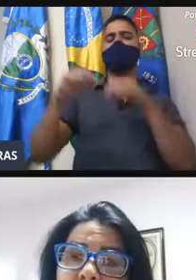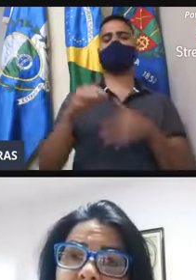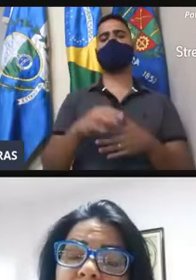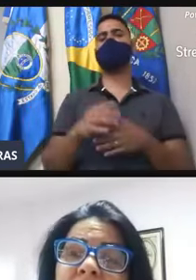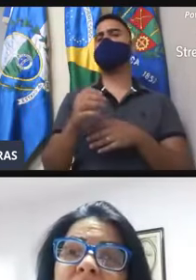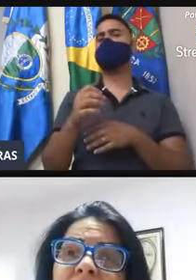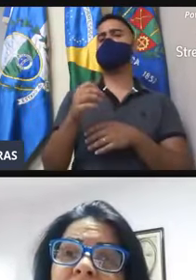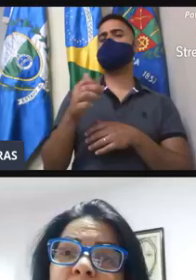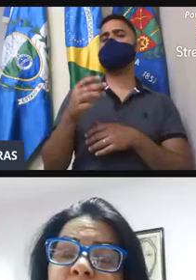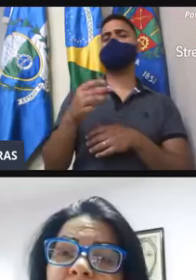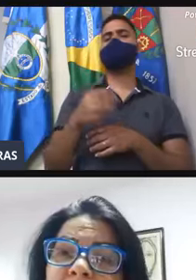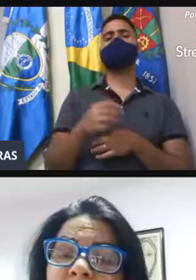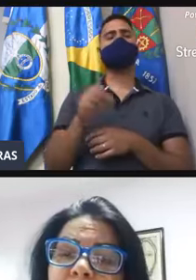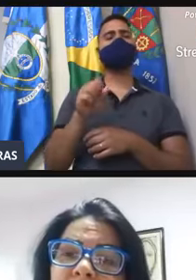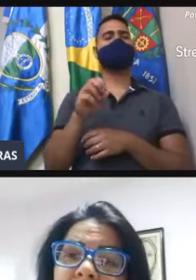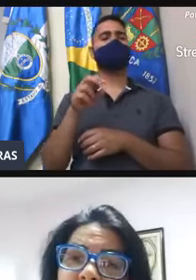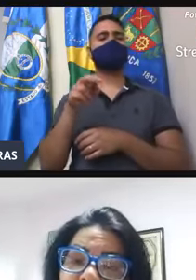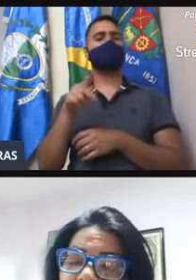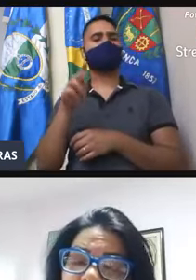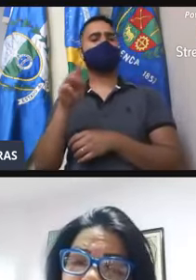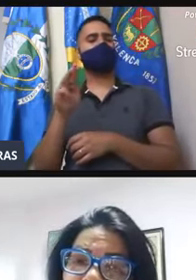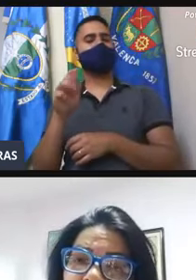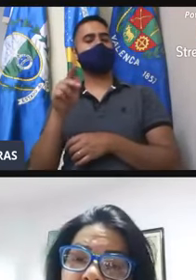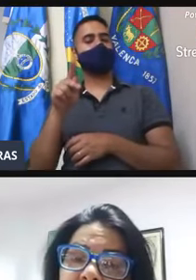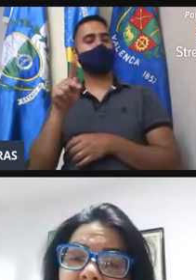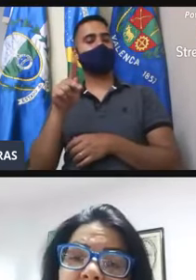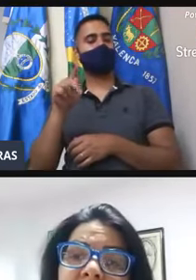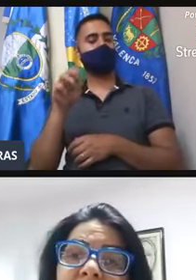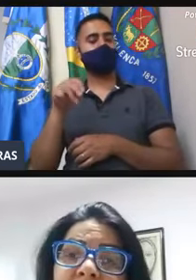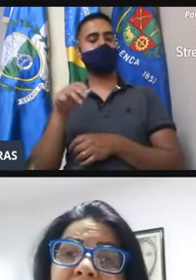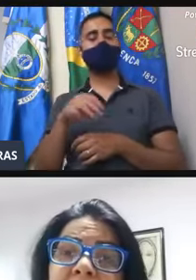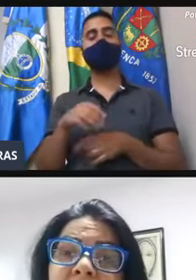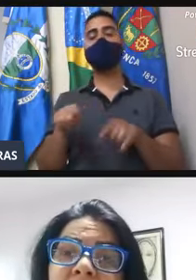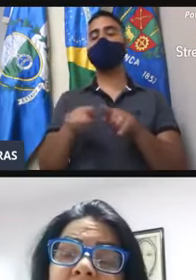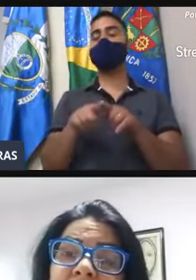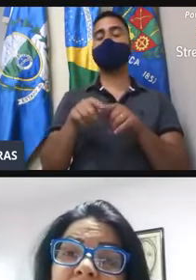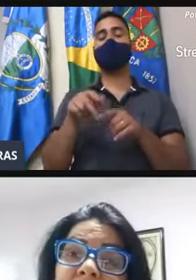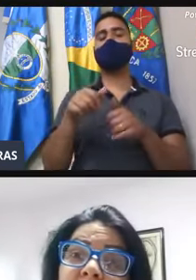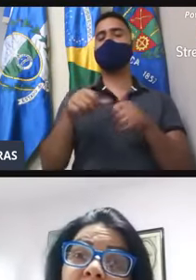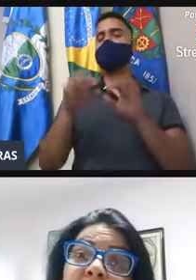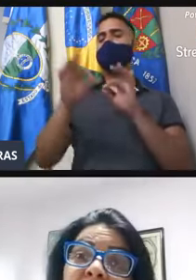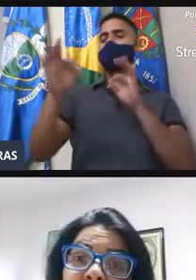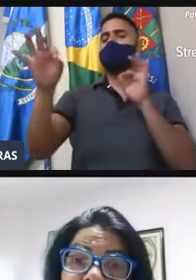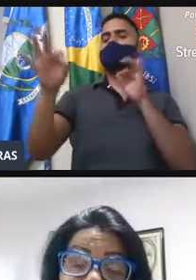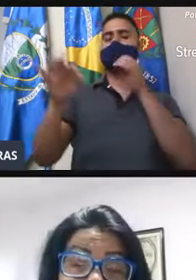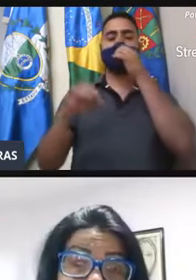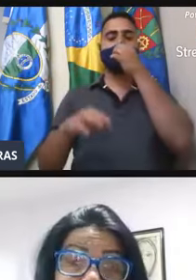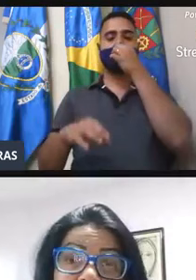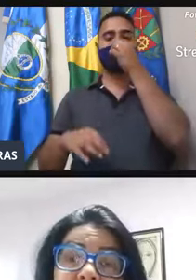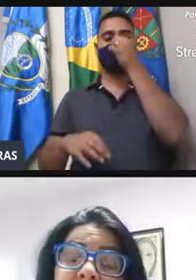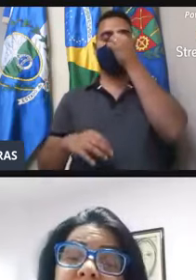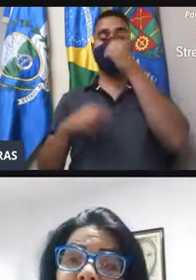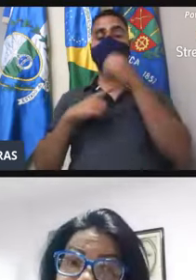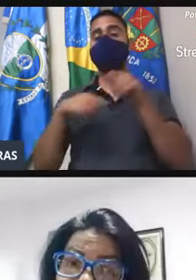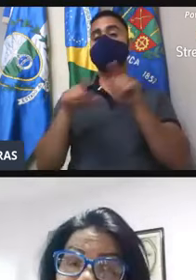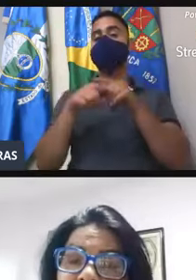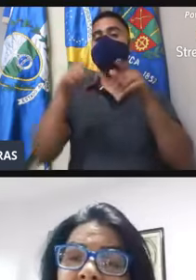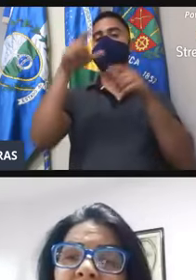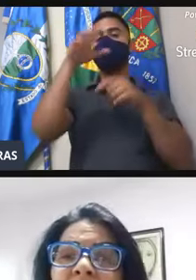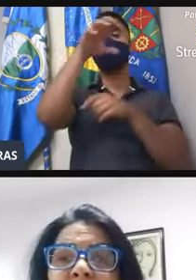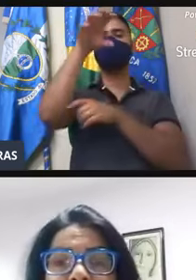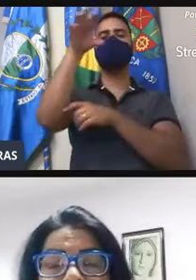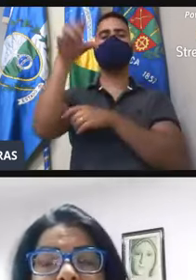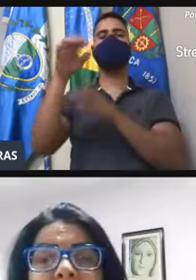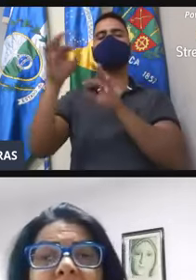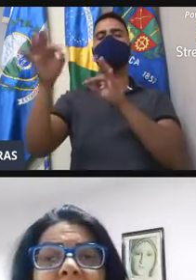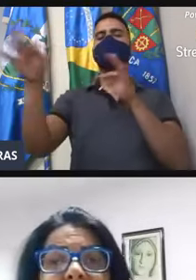afastados, além dos distritos já ser afastados, né, quase 30 quilômetros do município, do distrito sede. Aqui nós